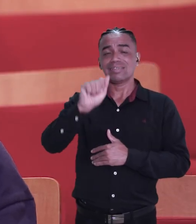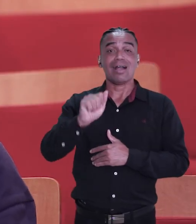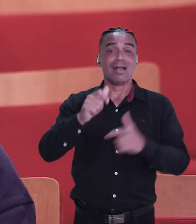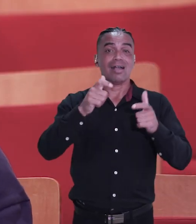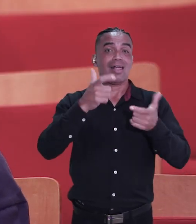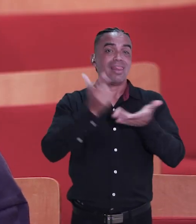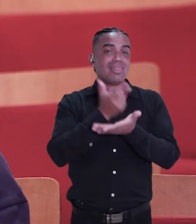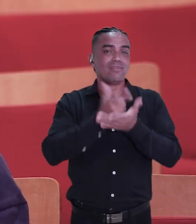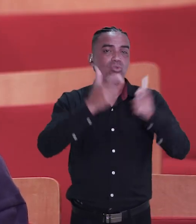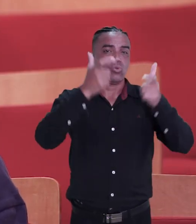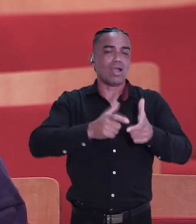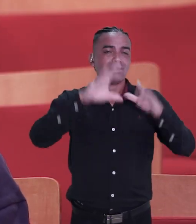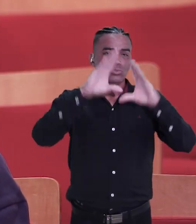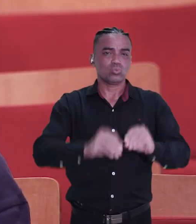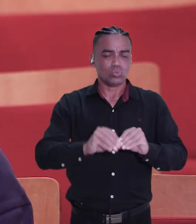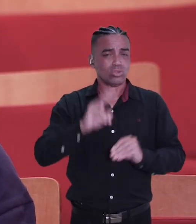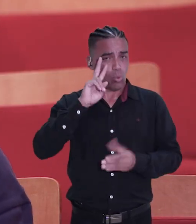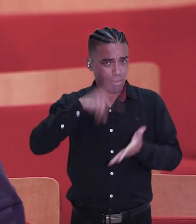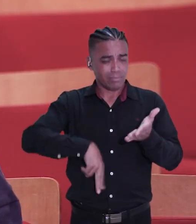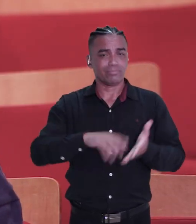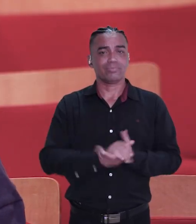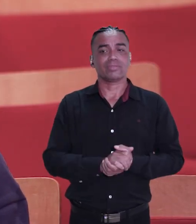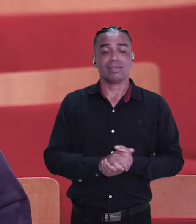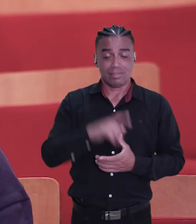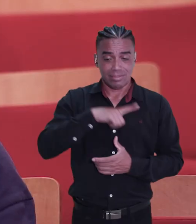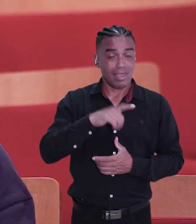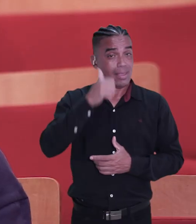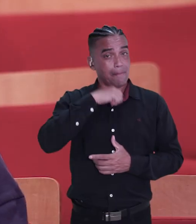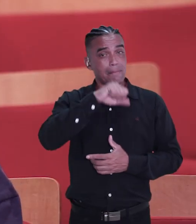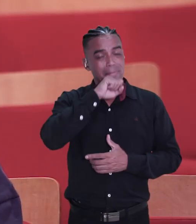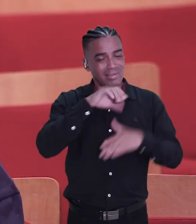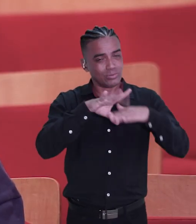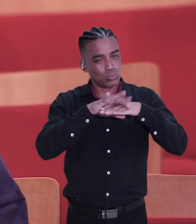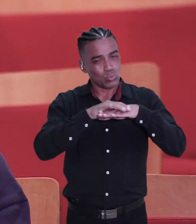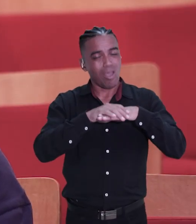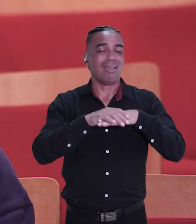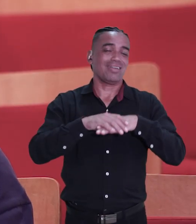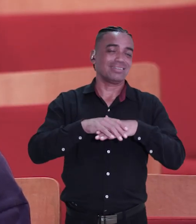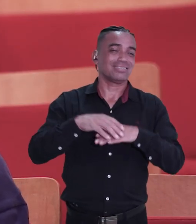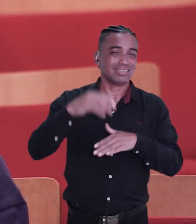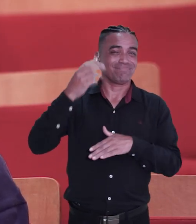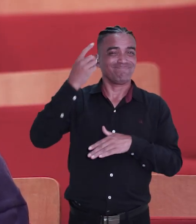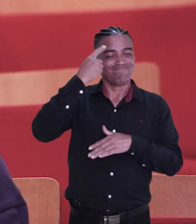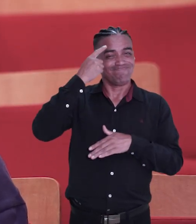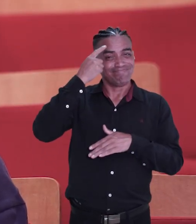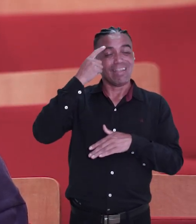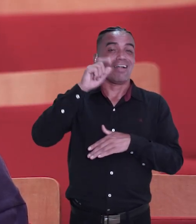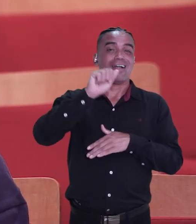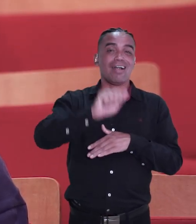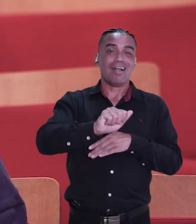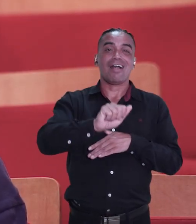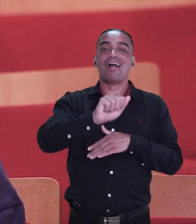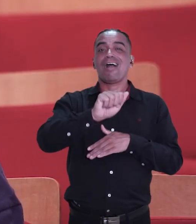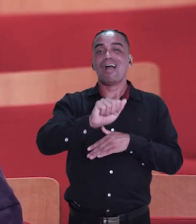era exatamente sobre o Lugar Escuro, que eu li recentemente, né? Tenho uma mãe que sofre do mal de Alzheimer e